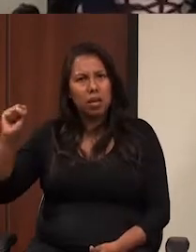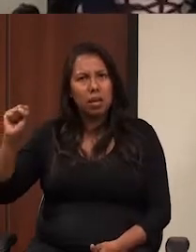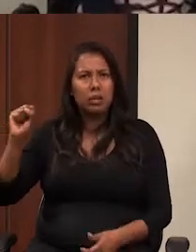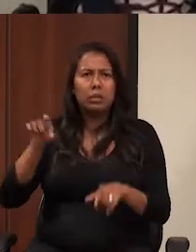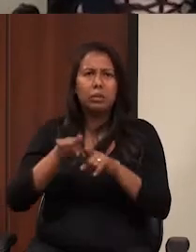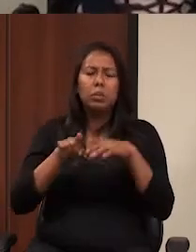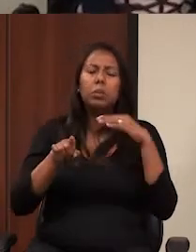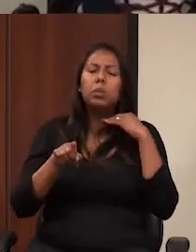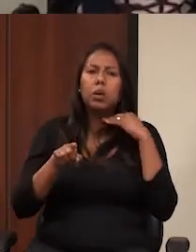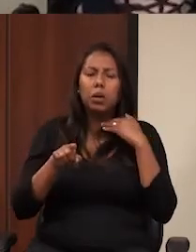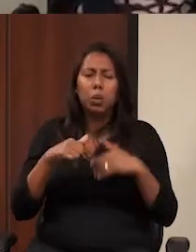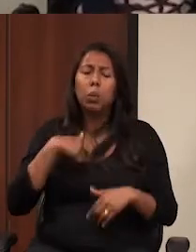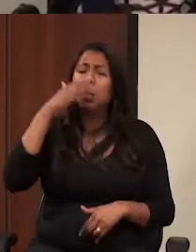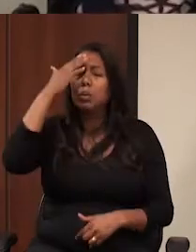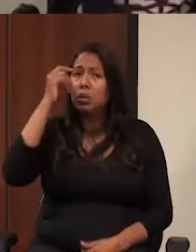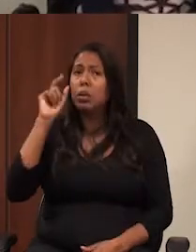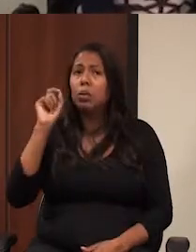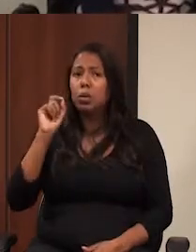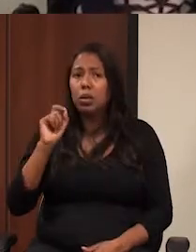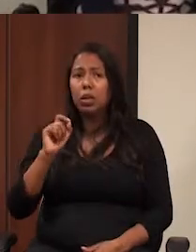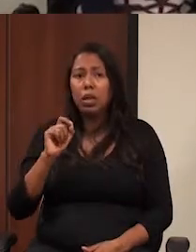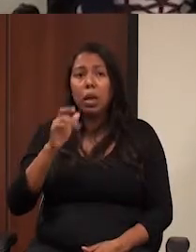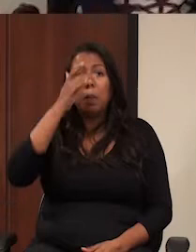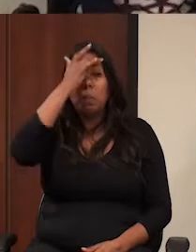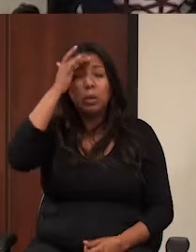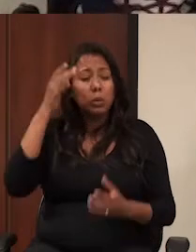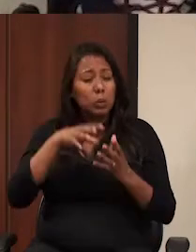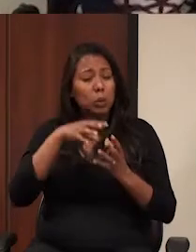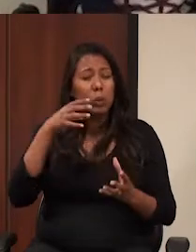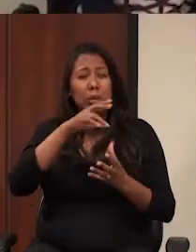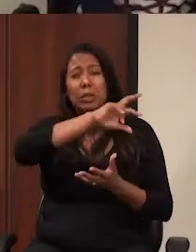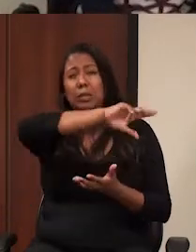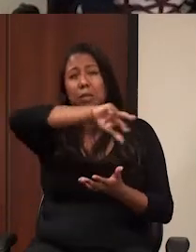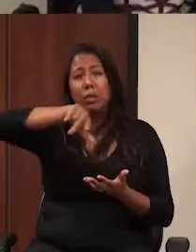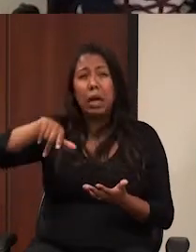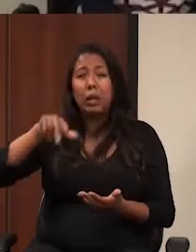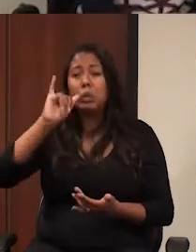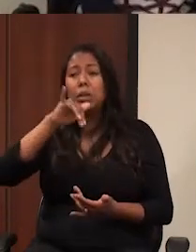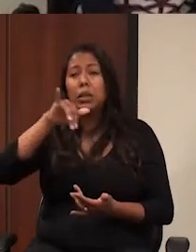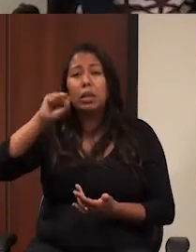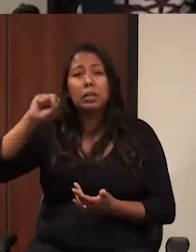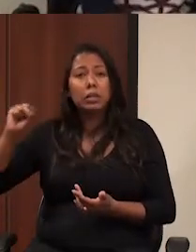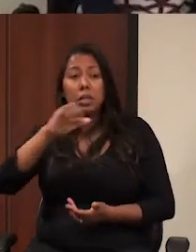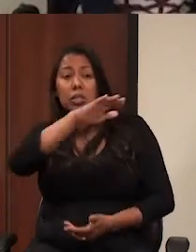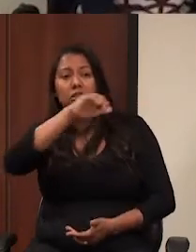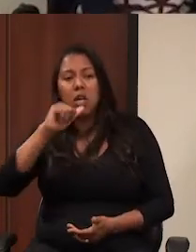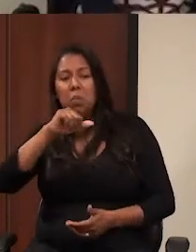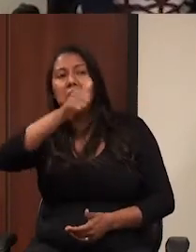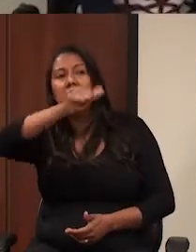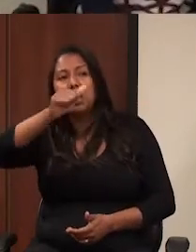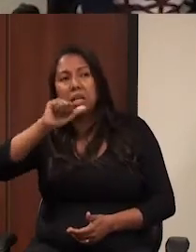bancos, eu estou sabendo que tem muitos idosos sendo chamados pelo INSS para fazer uma avaliação